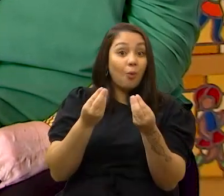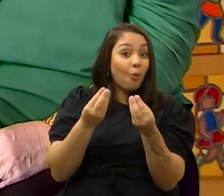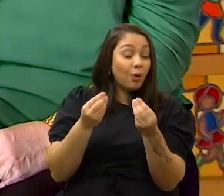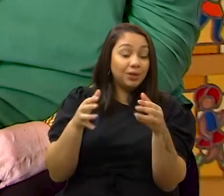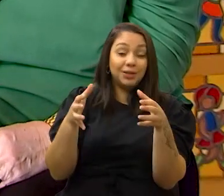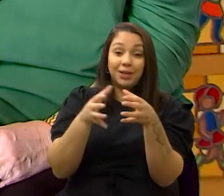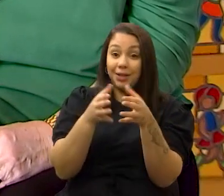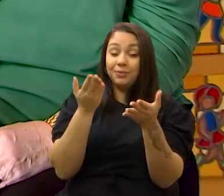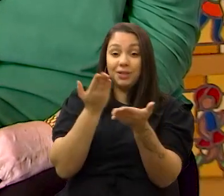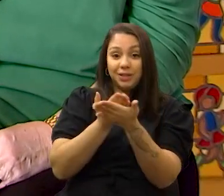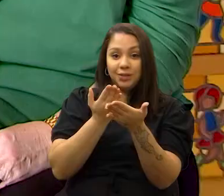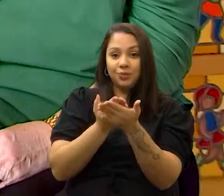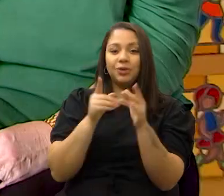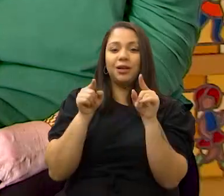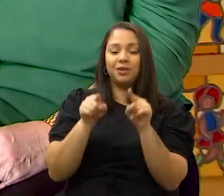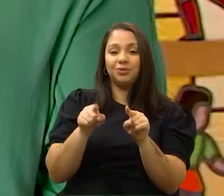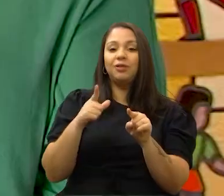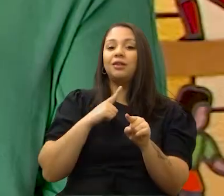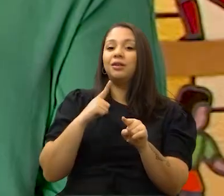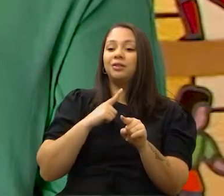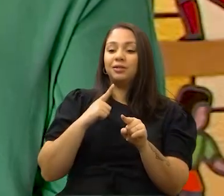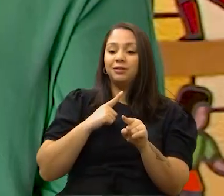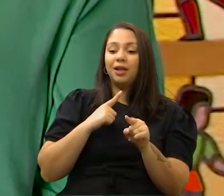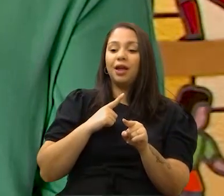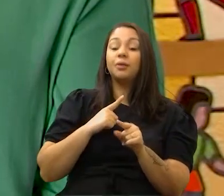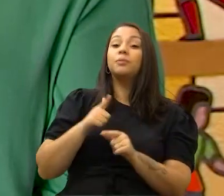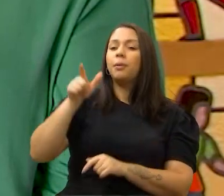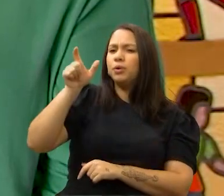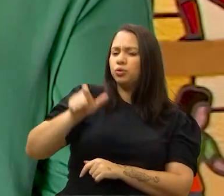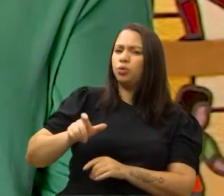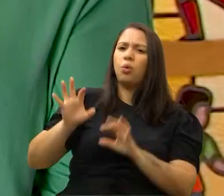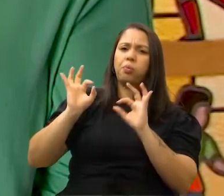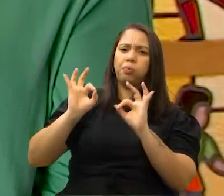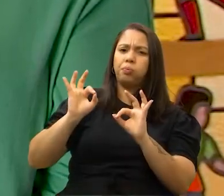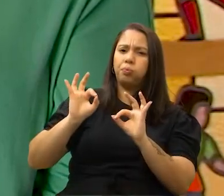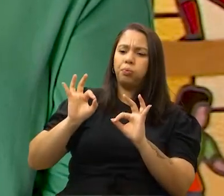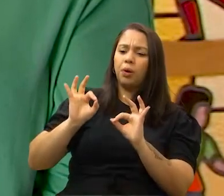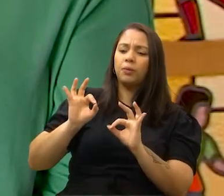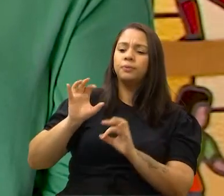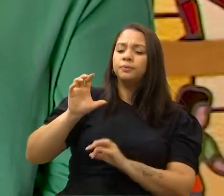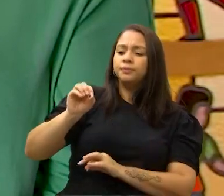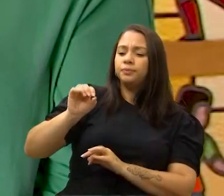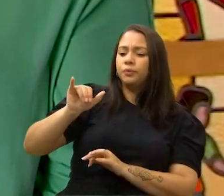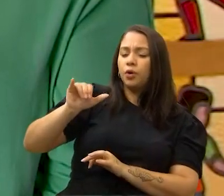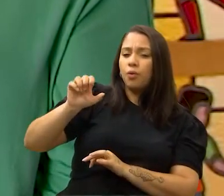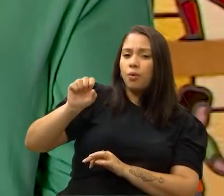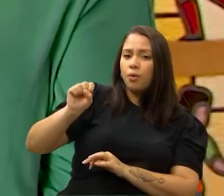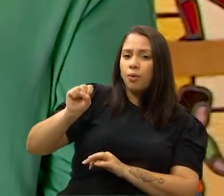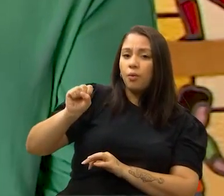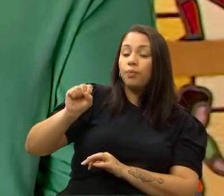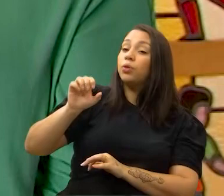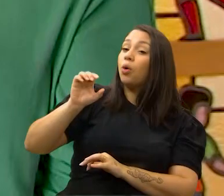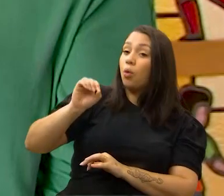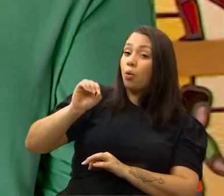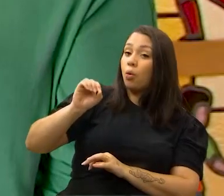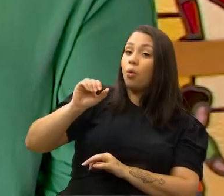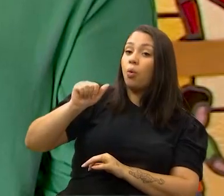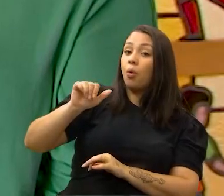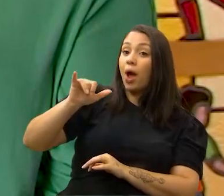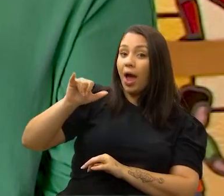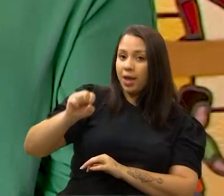então, muitas equipes que estudam. Nós temos um grande gramático ou Wise, né? Esses